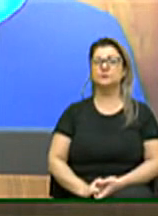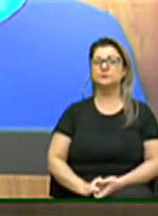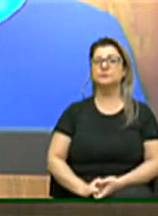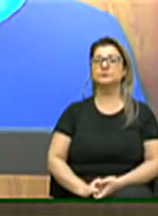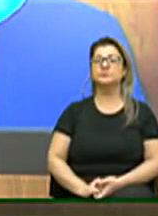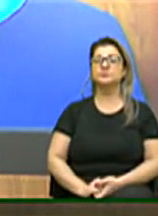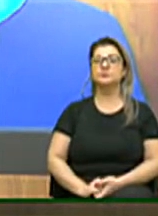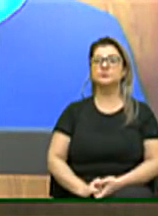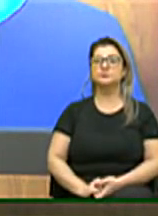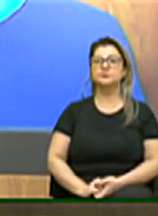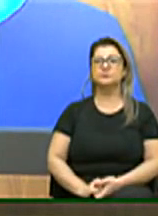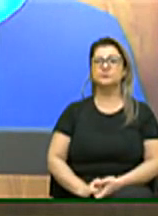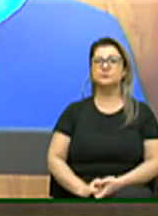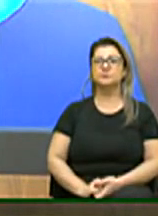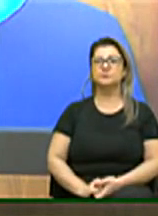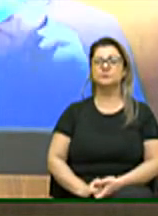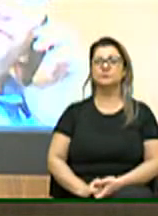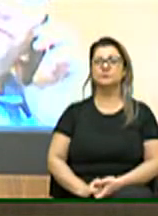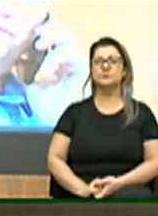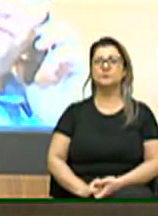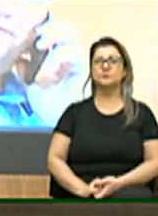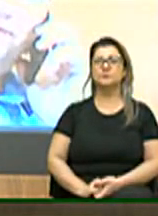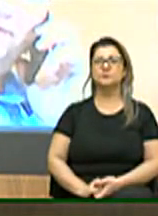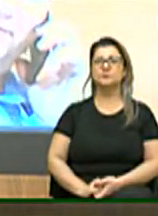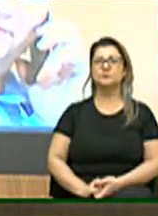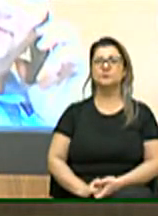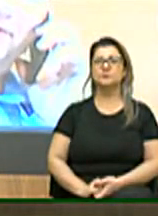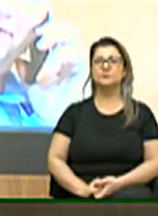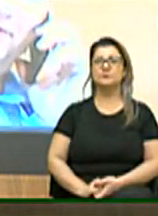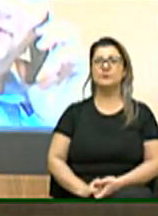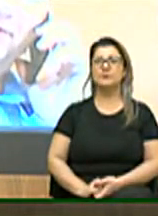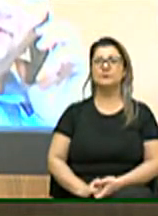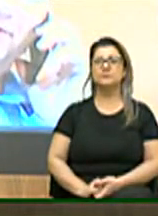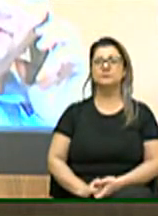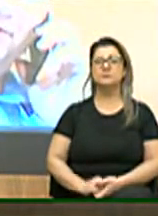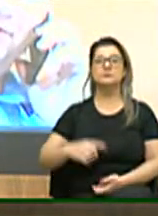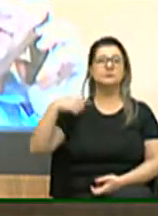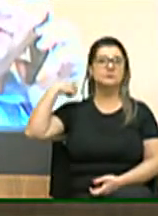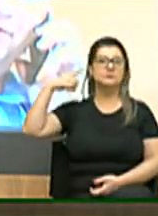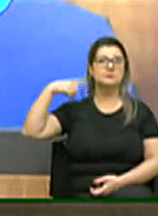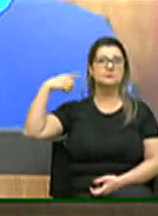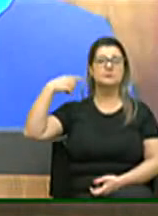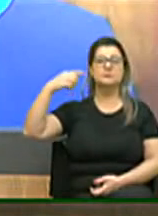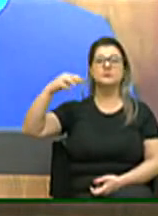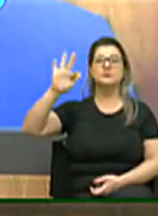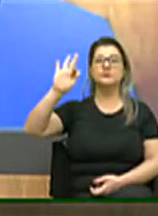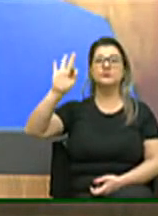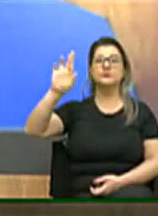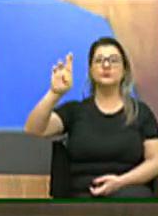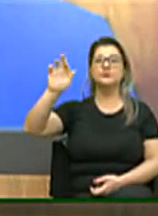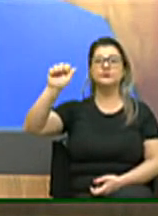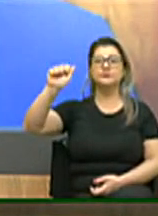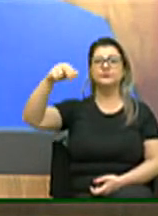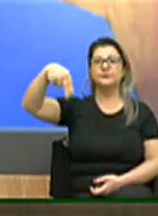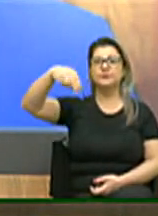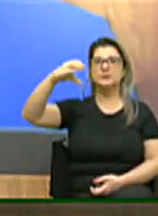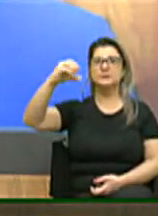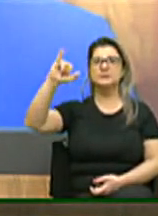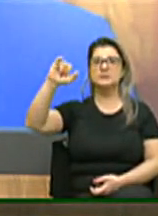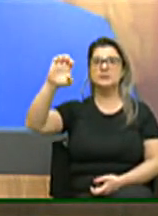Favorável, presidente. Elton Weber, favorável. Deputada Franciane Bayer.